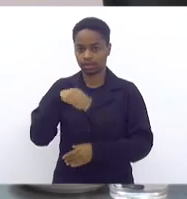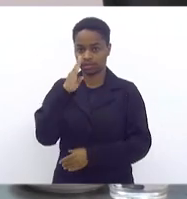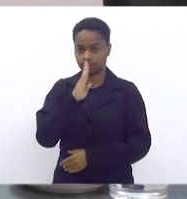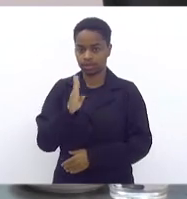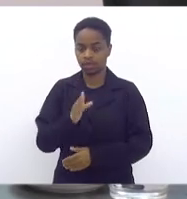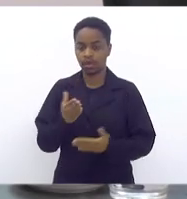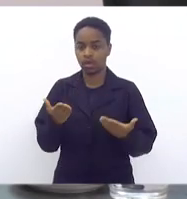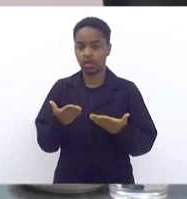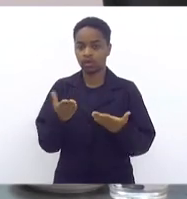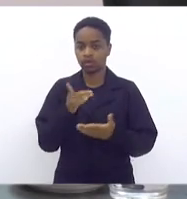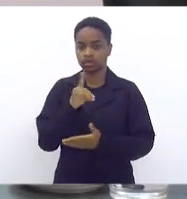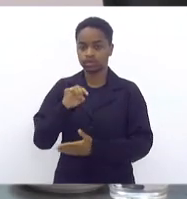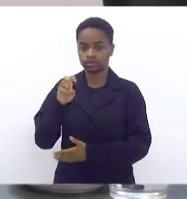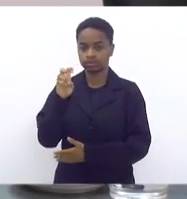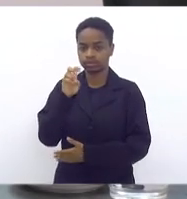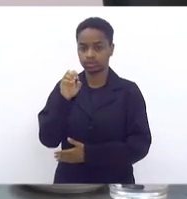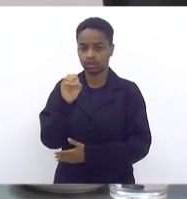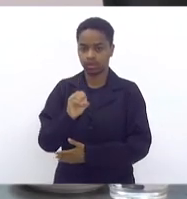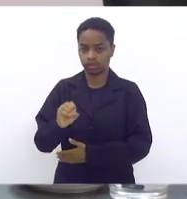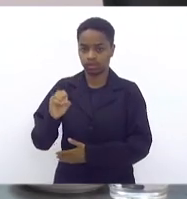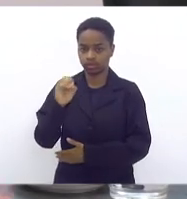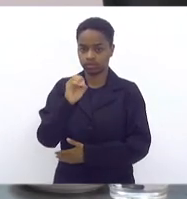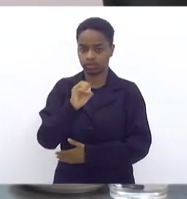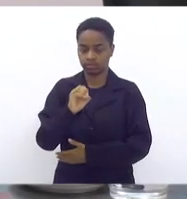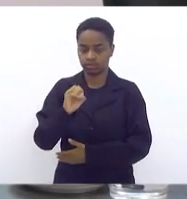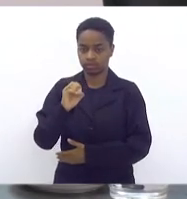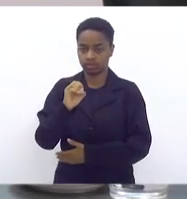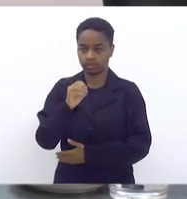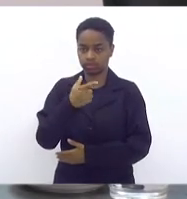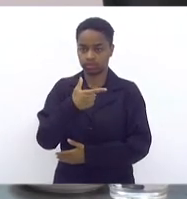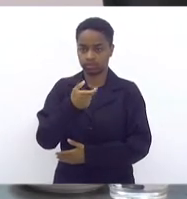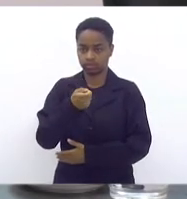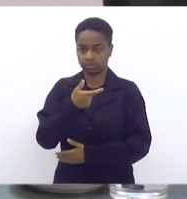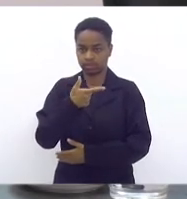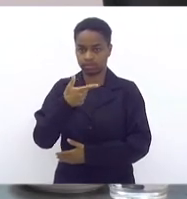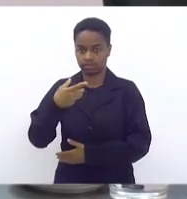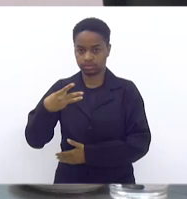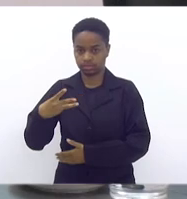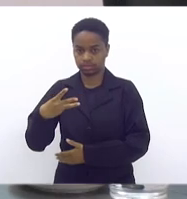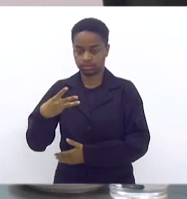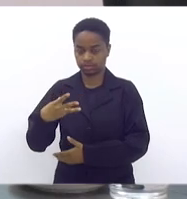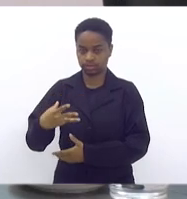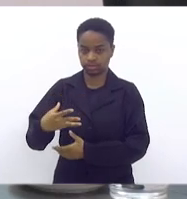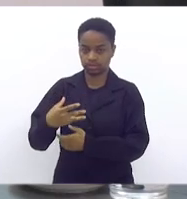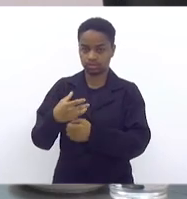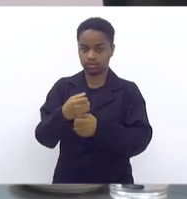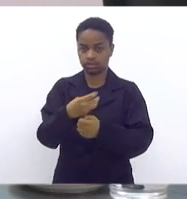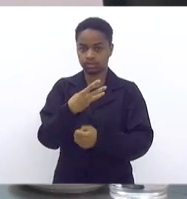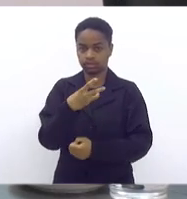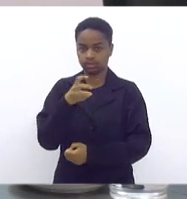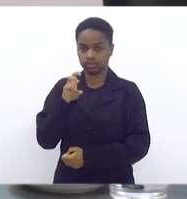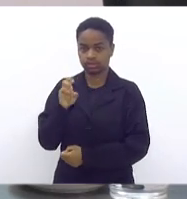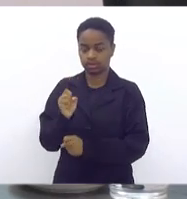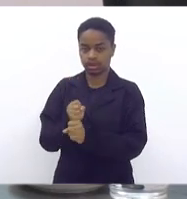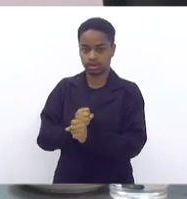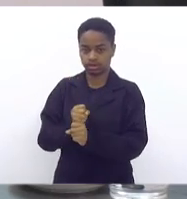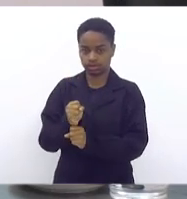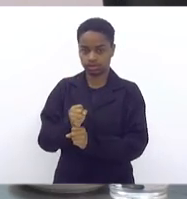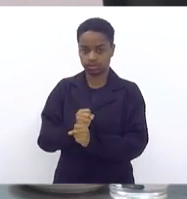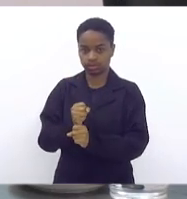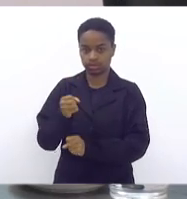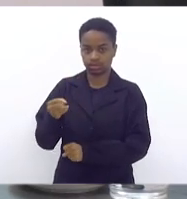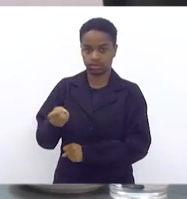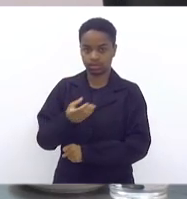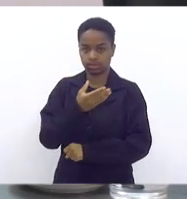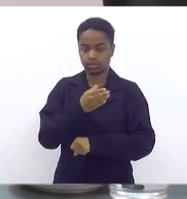hoje no dia 5 de outubro de de de 2023 exatos 35 anos da